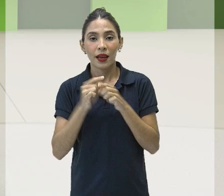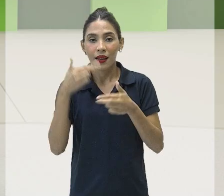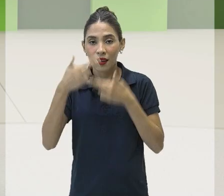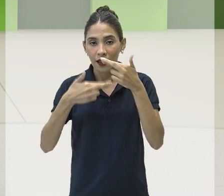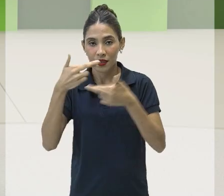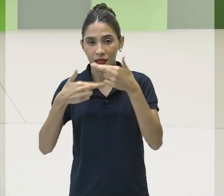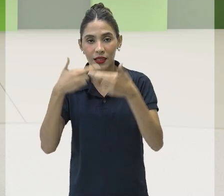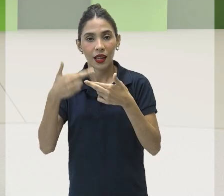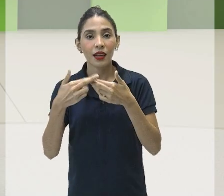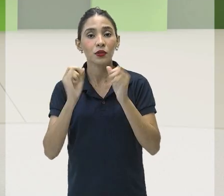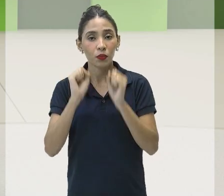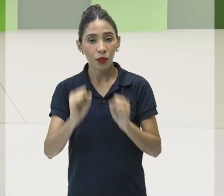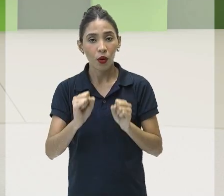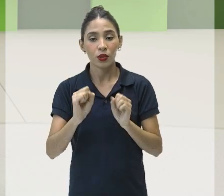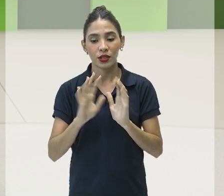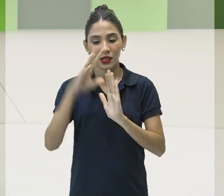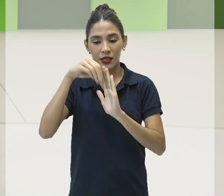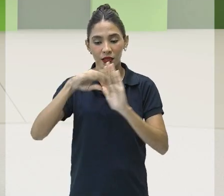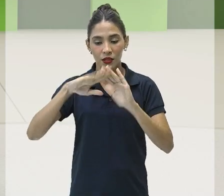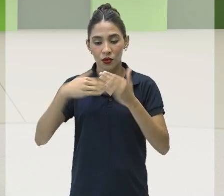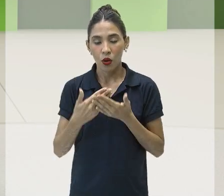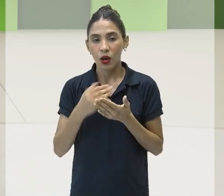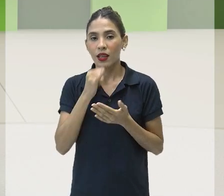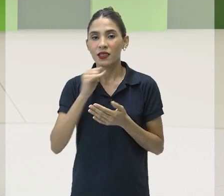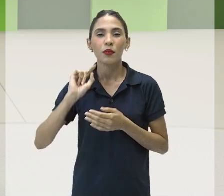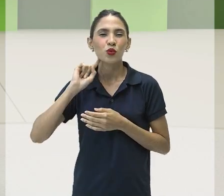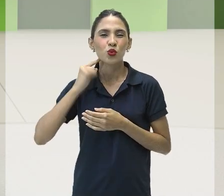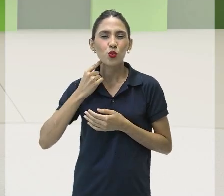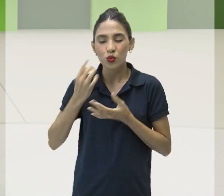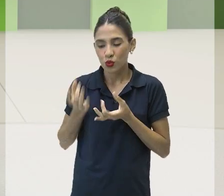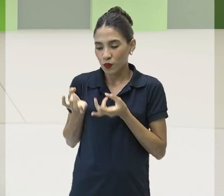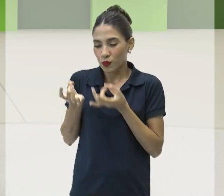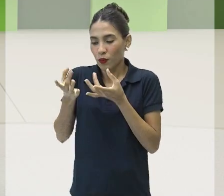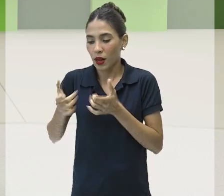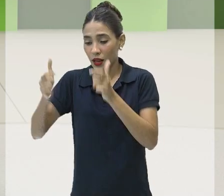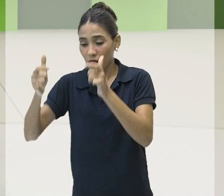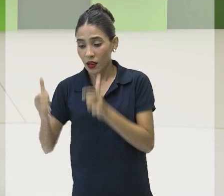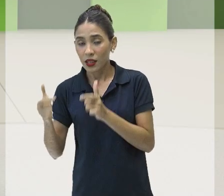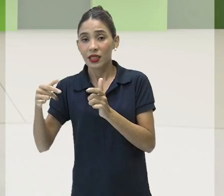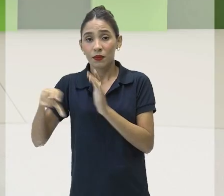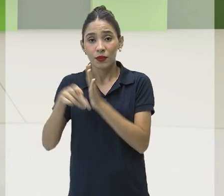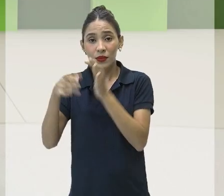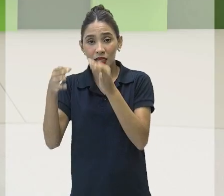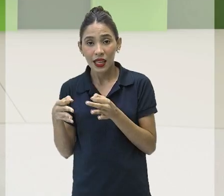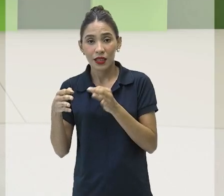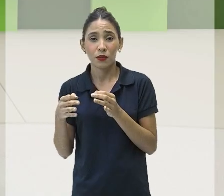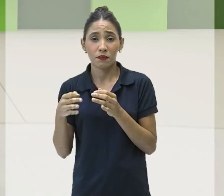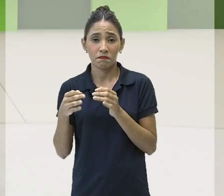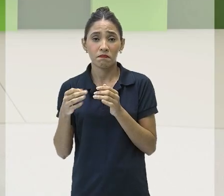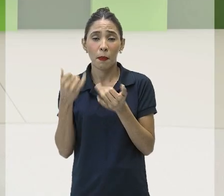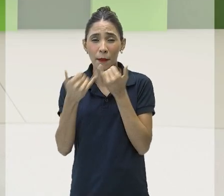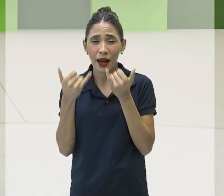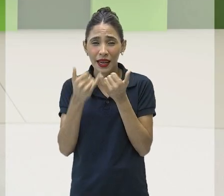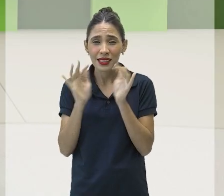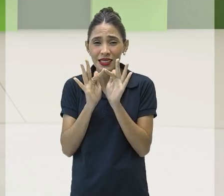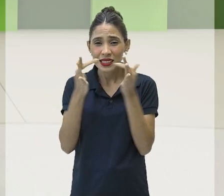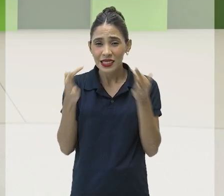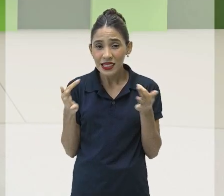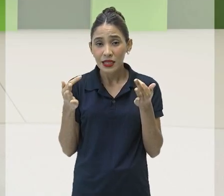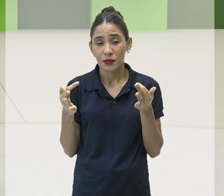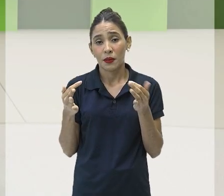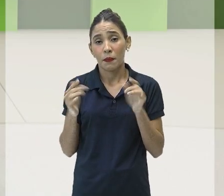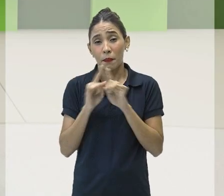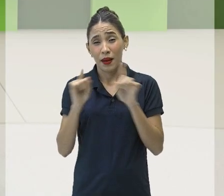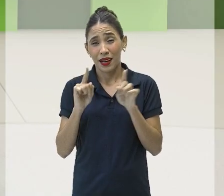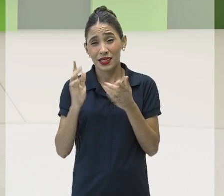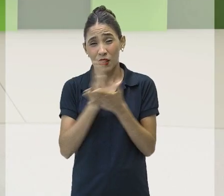no ambiente escolar, jogar o lixo na lixeira, parece simples, mas tem gente que não joga, pega o chiclete e gruda ali,